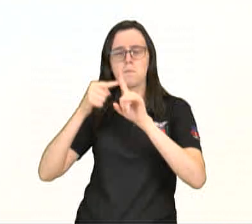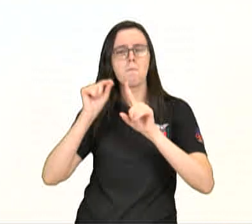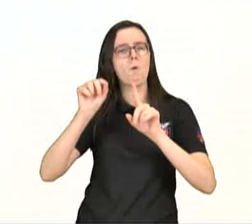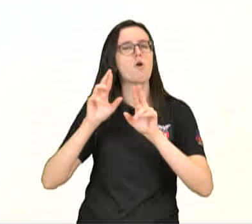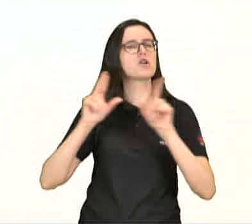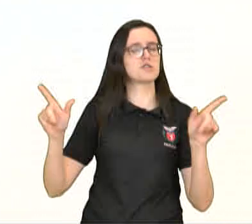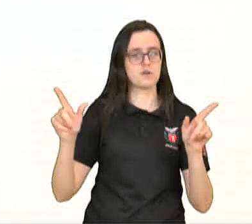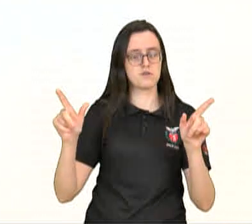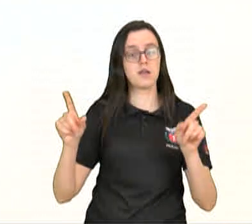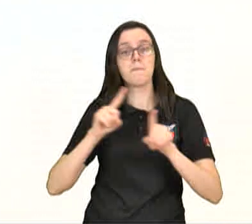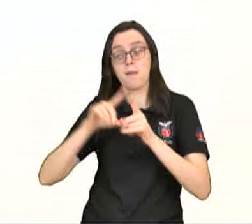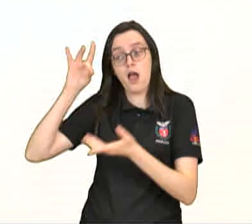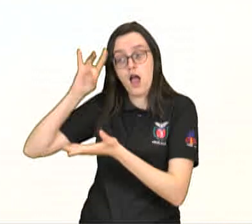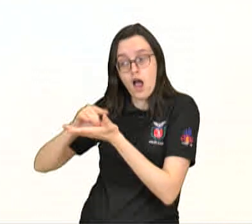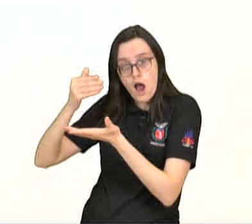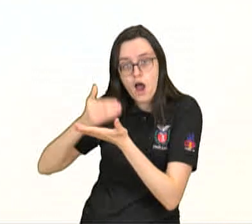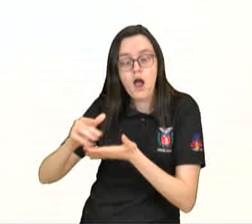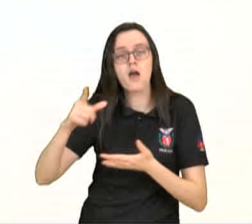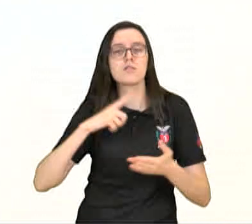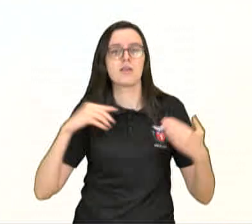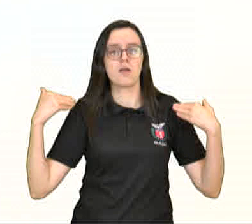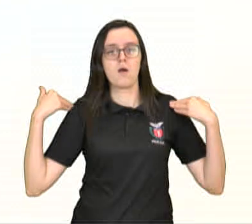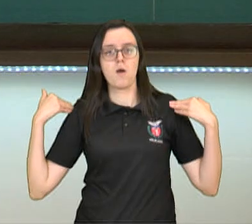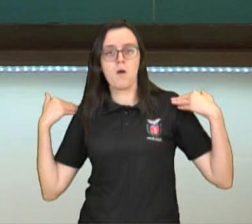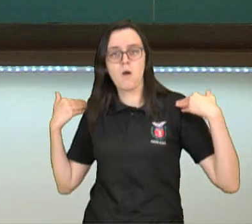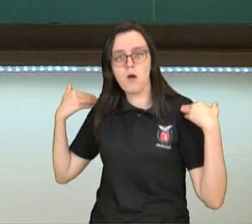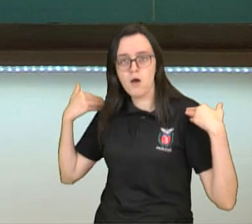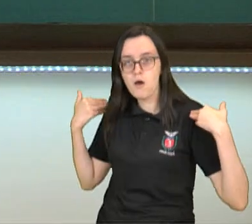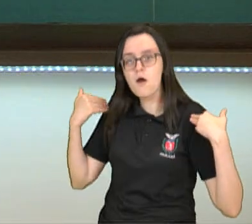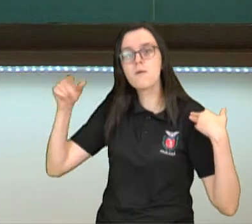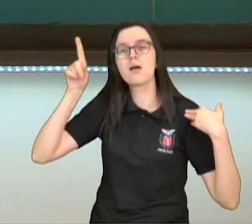diferente. Na origem os ombros balançavam, na